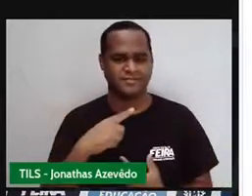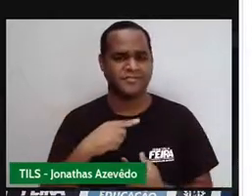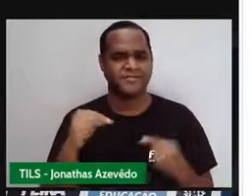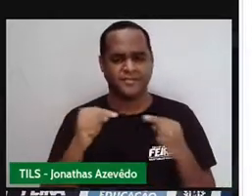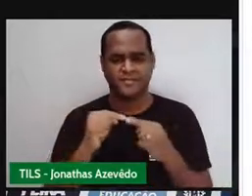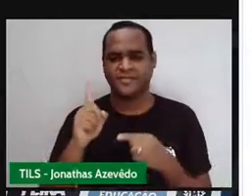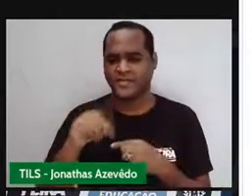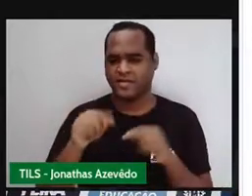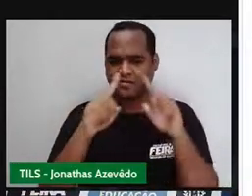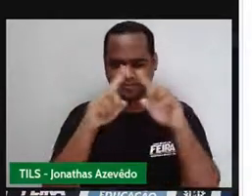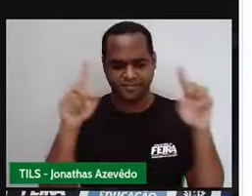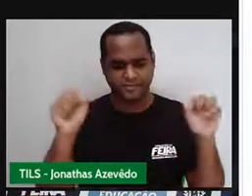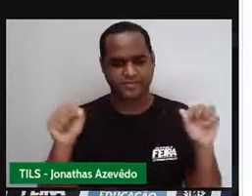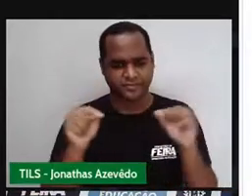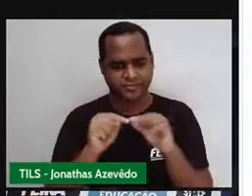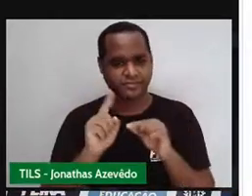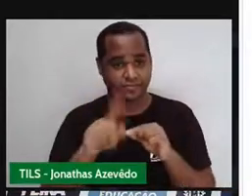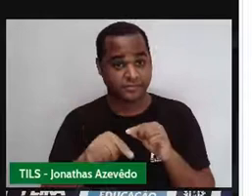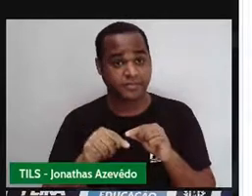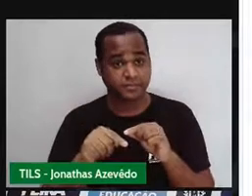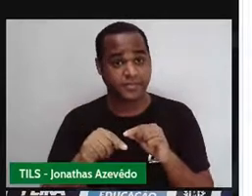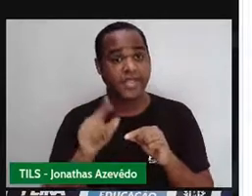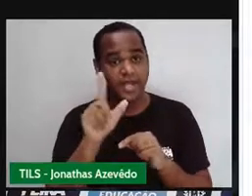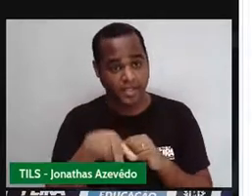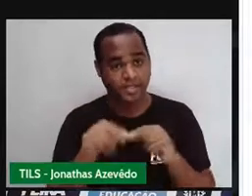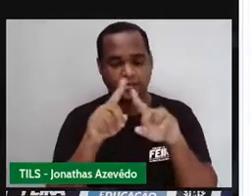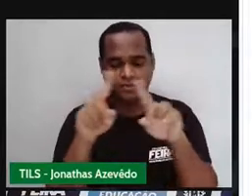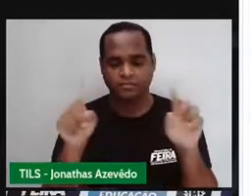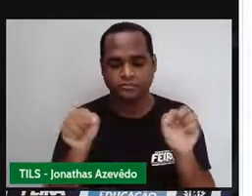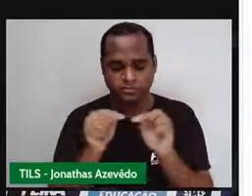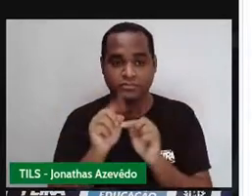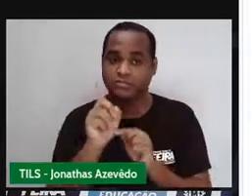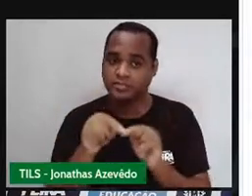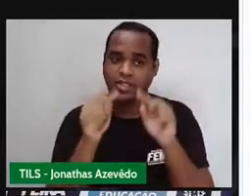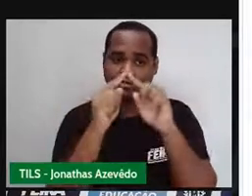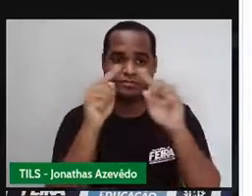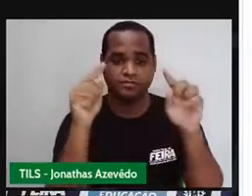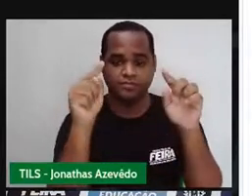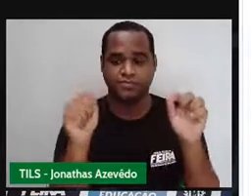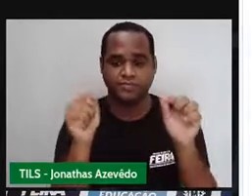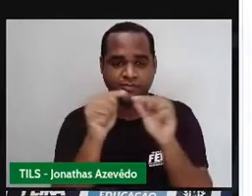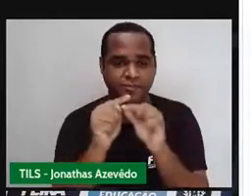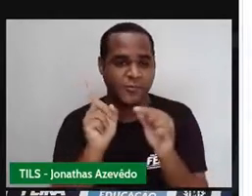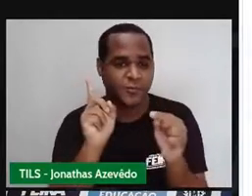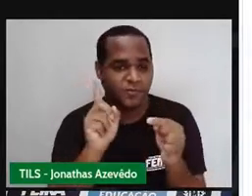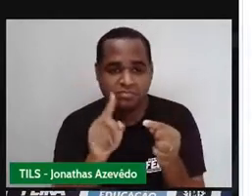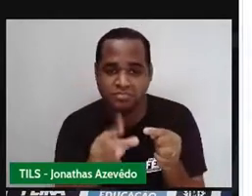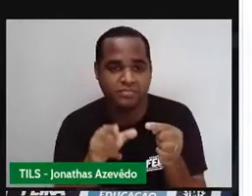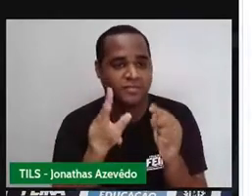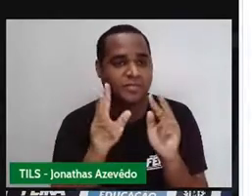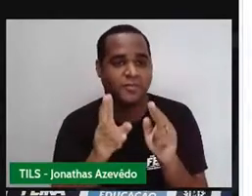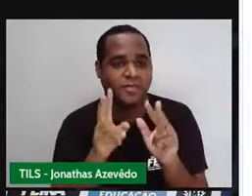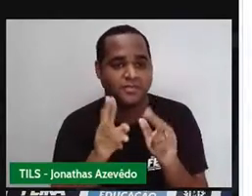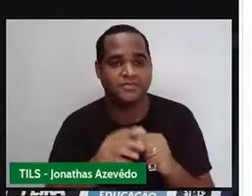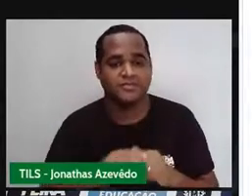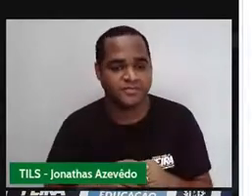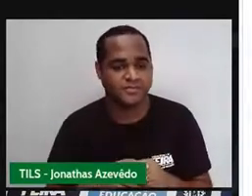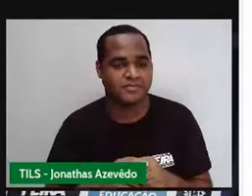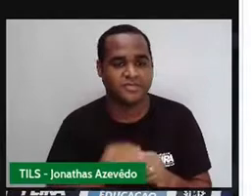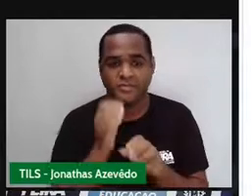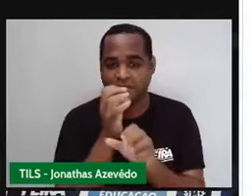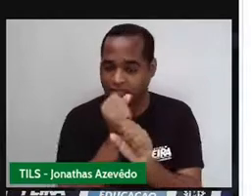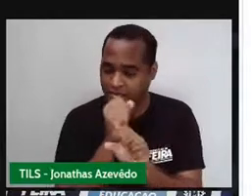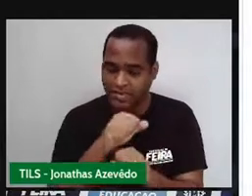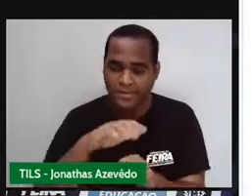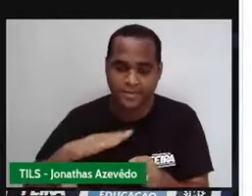quadrado + quadrado é retângulo tá a gente viu também saem outras aulas quadrado é retângulo a forma